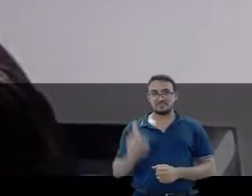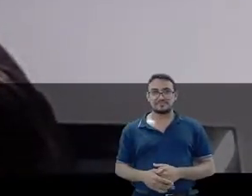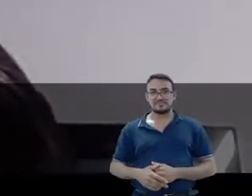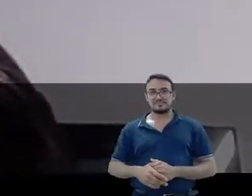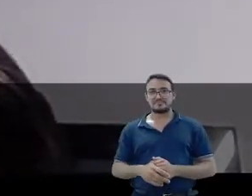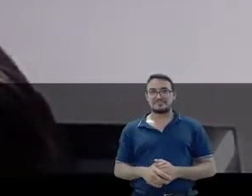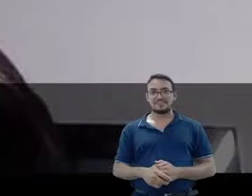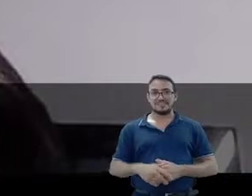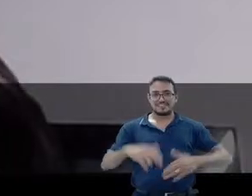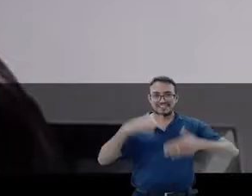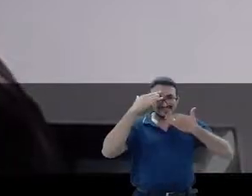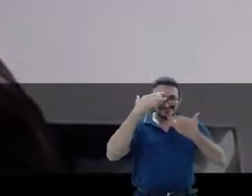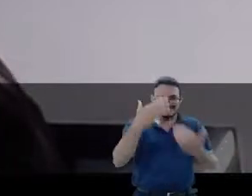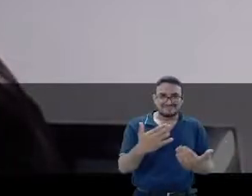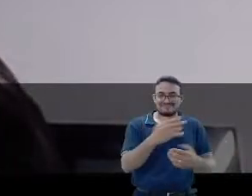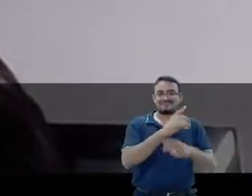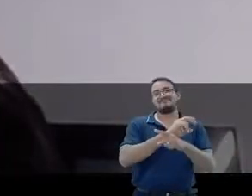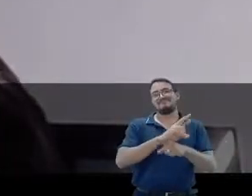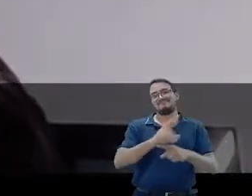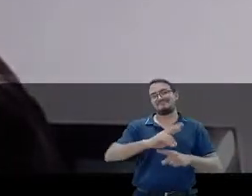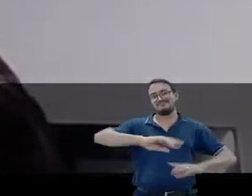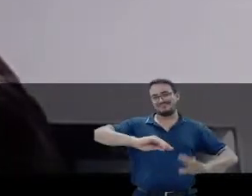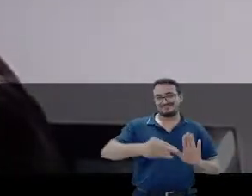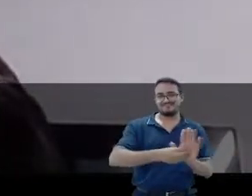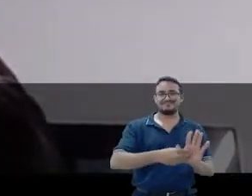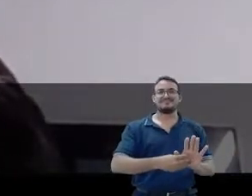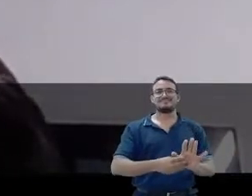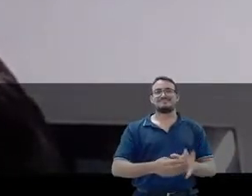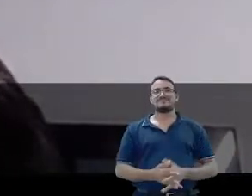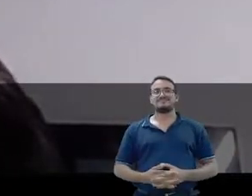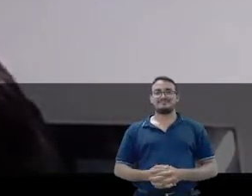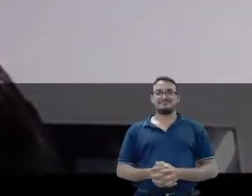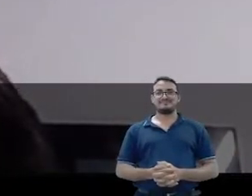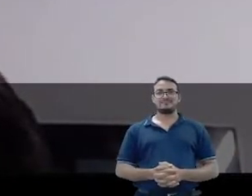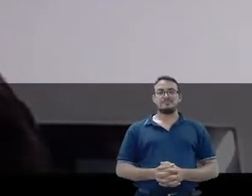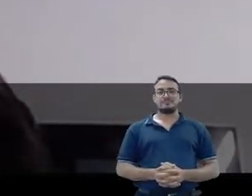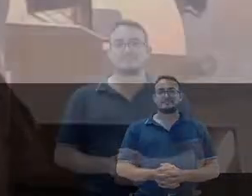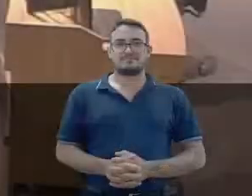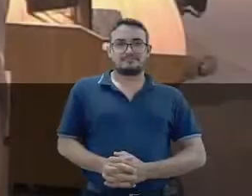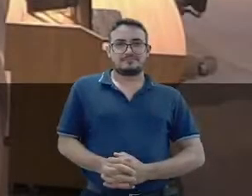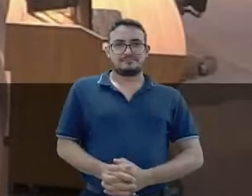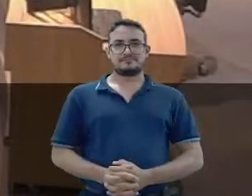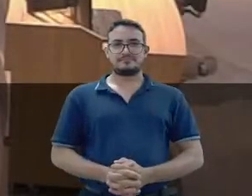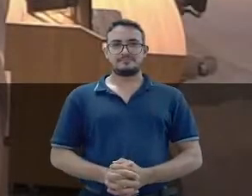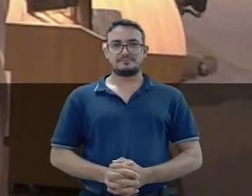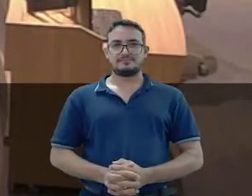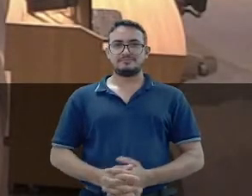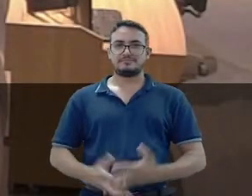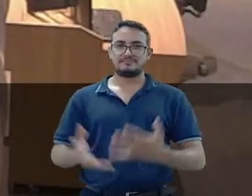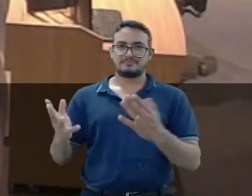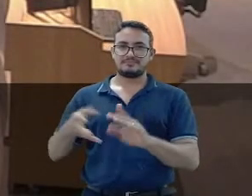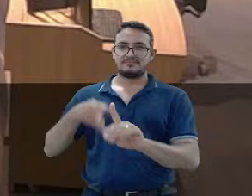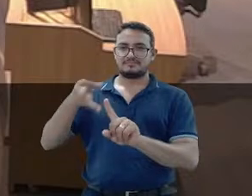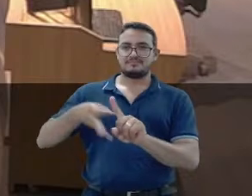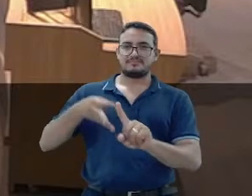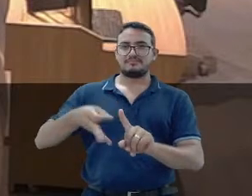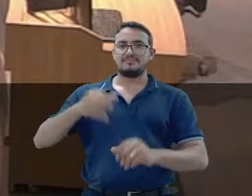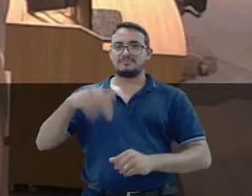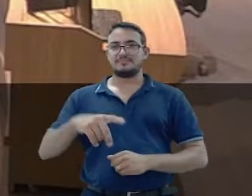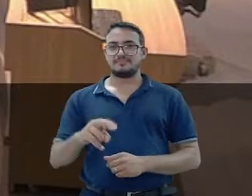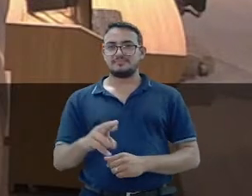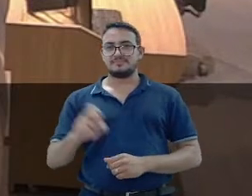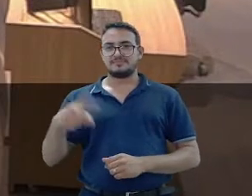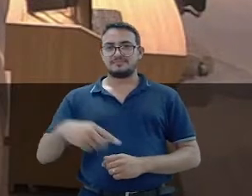Obrigado, doutora Daniela. Registre-se com a palavra o desembargador André.